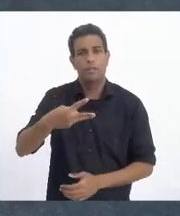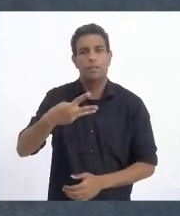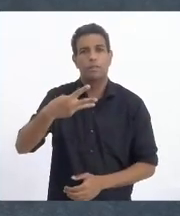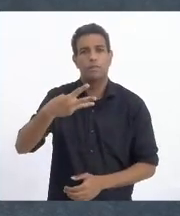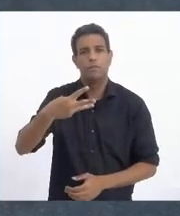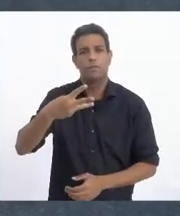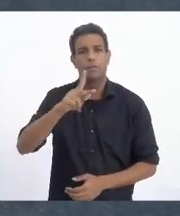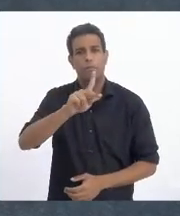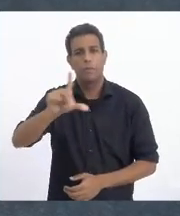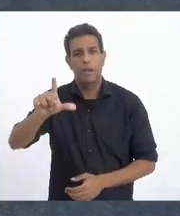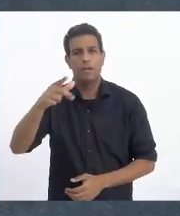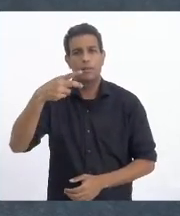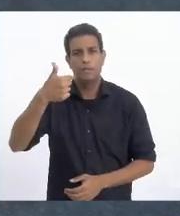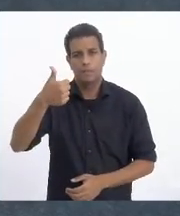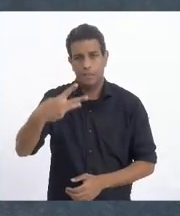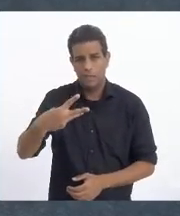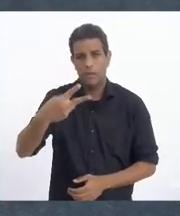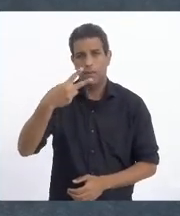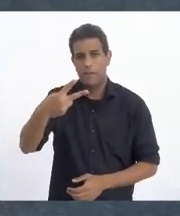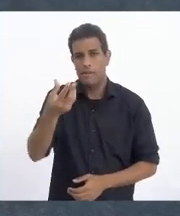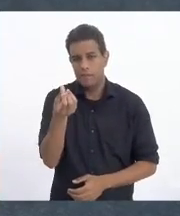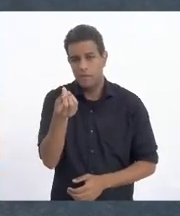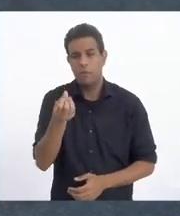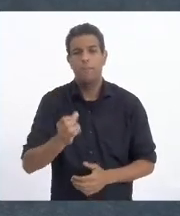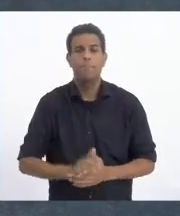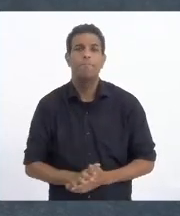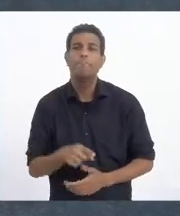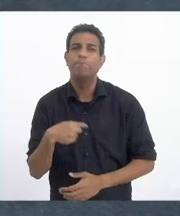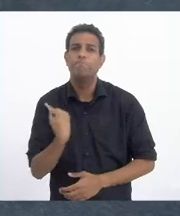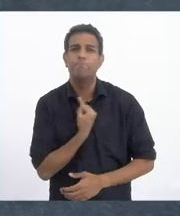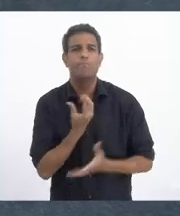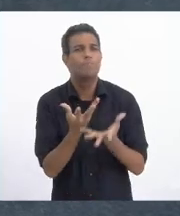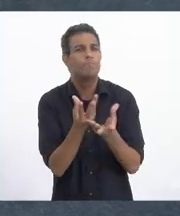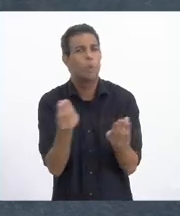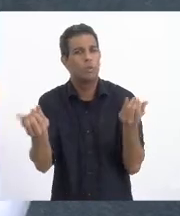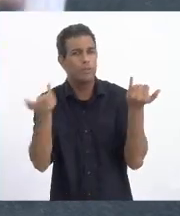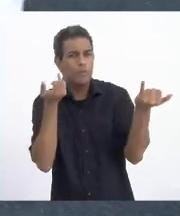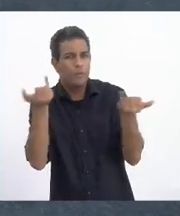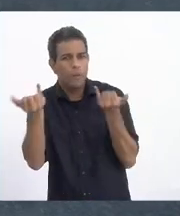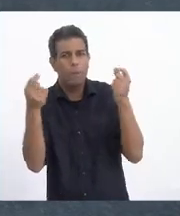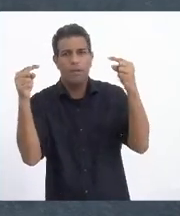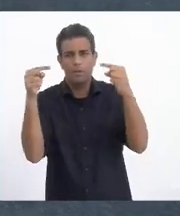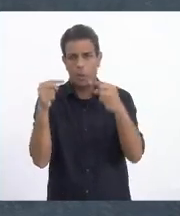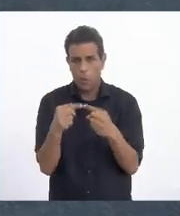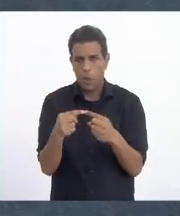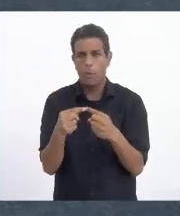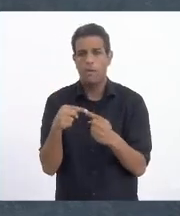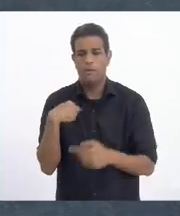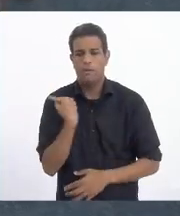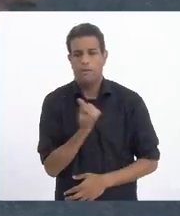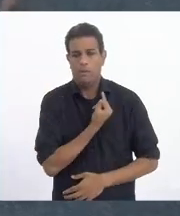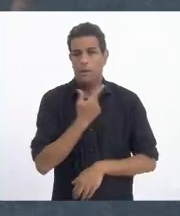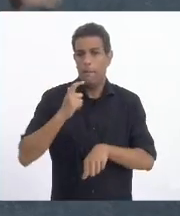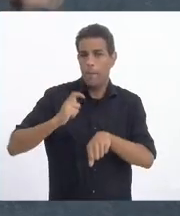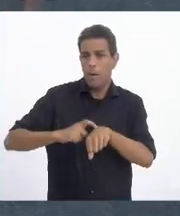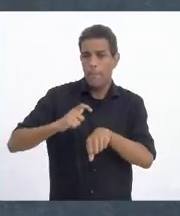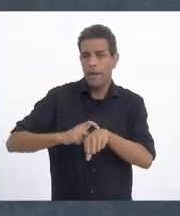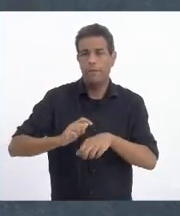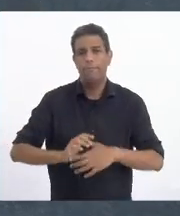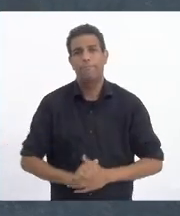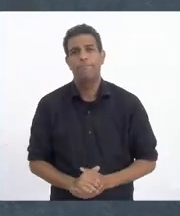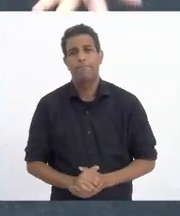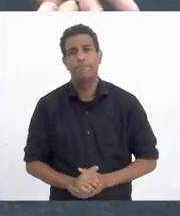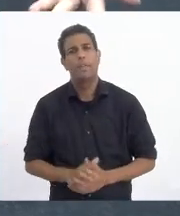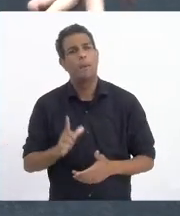o PL 1325 que seja visto, porque existem muitas pessoas que estão... Se nós estamos aqui